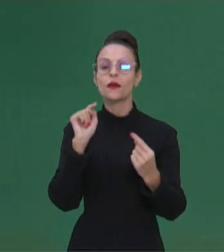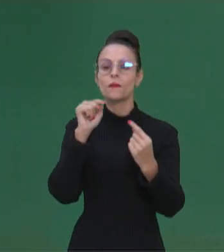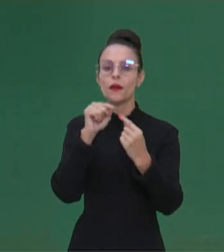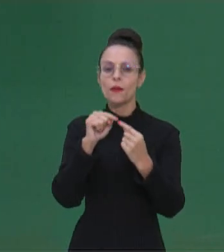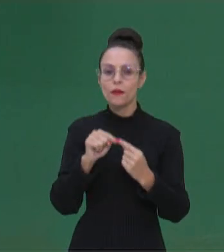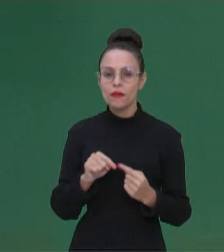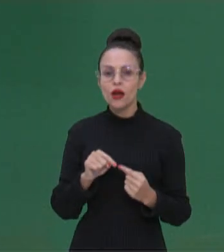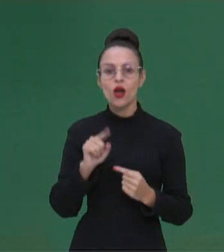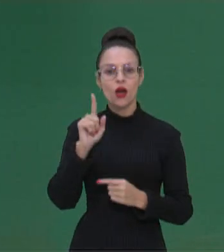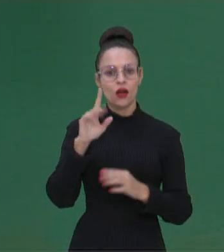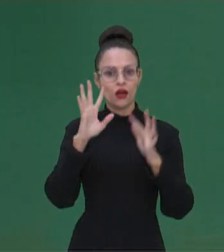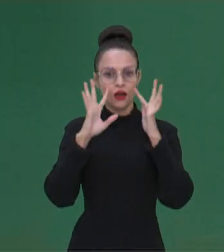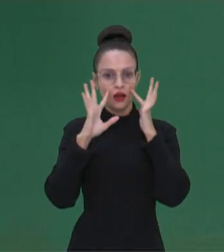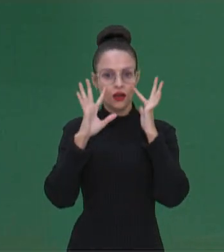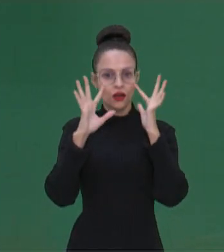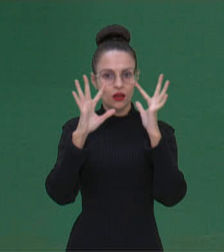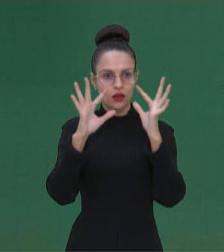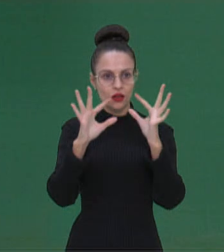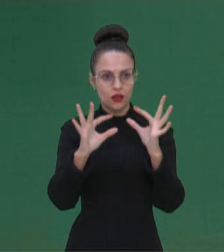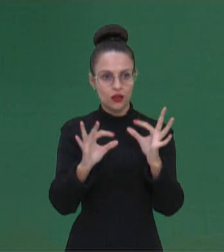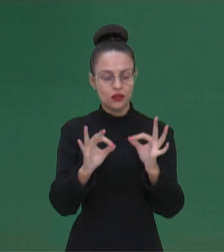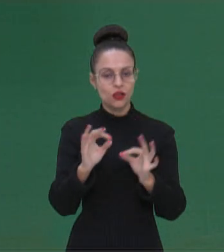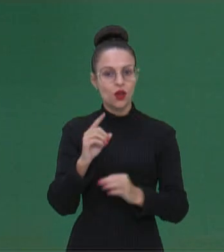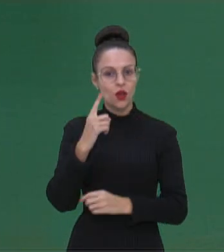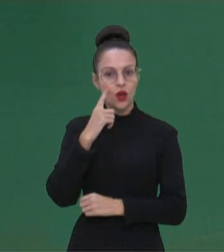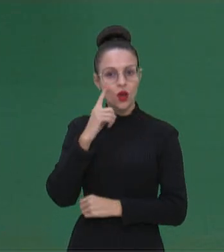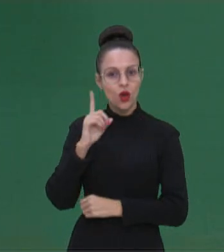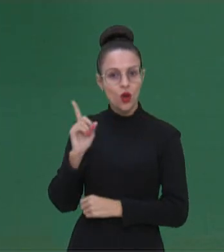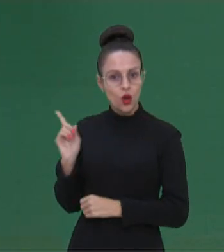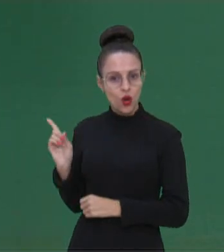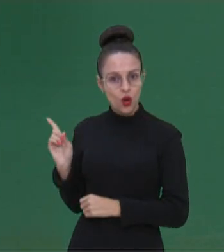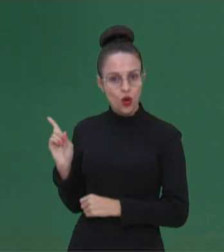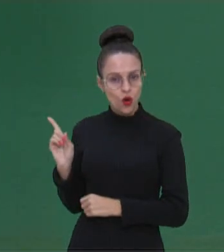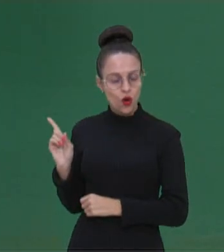coordenativas, então preste atenção, agora eu estou falando das